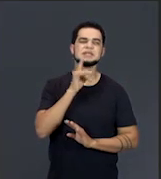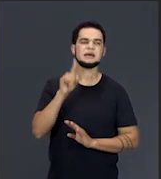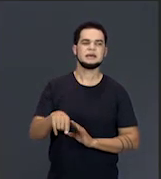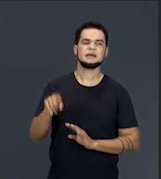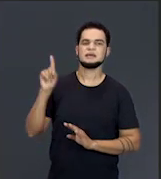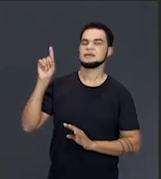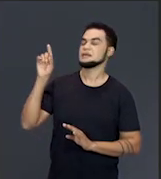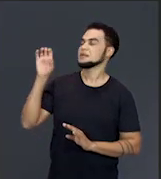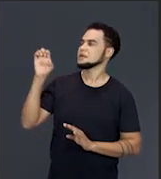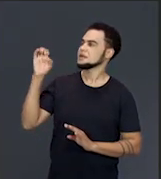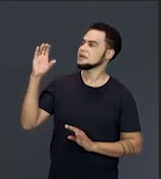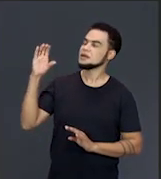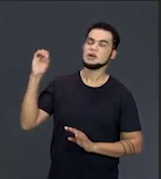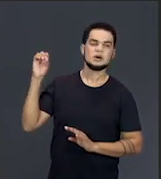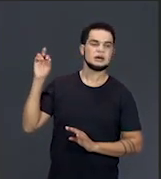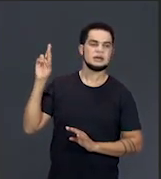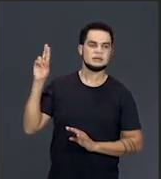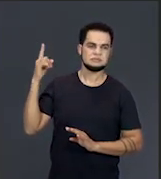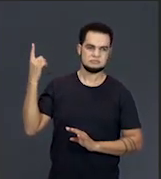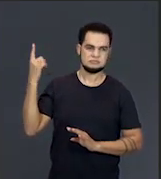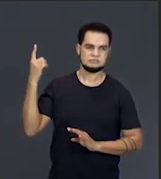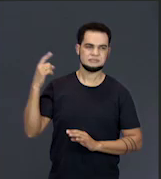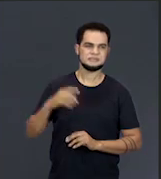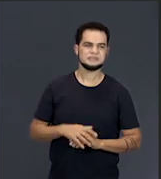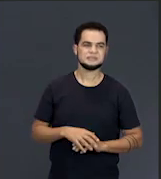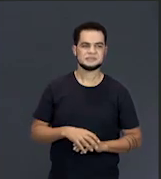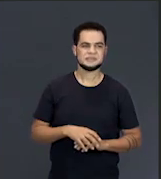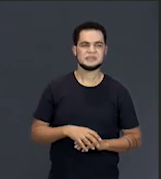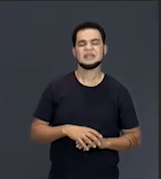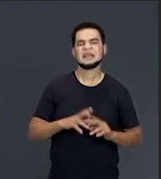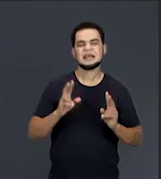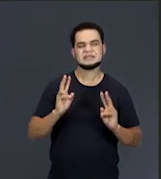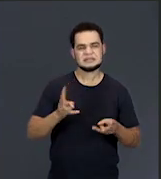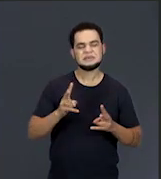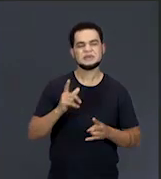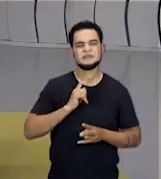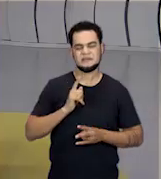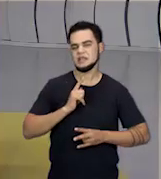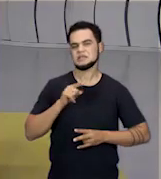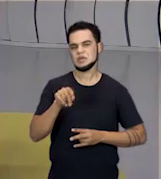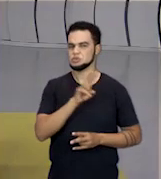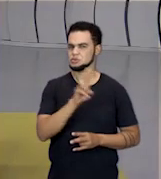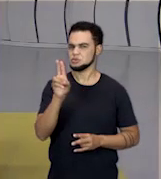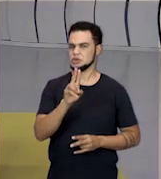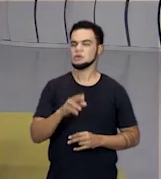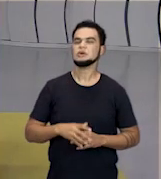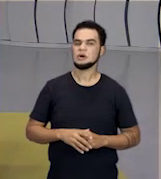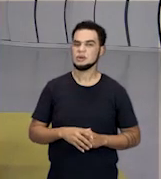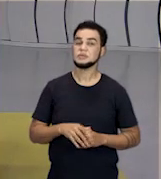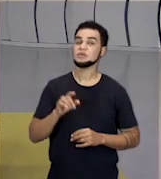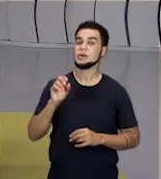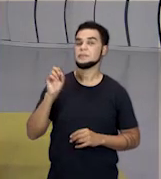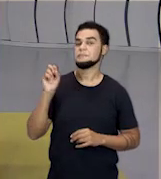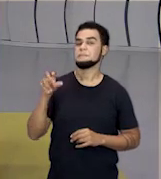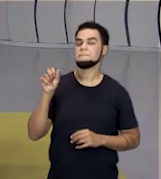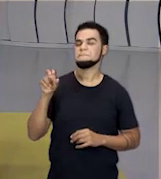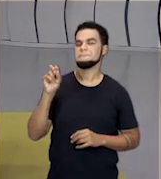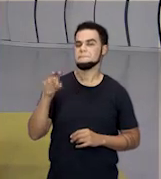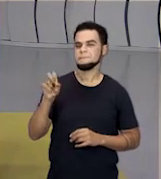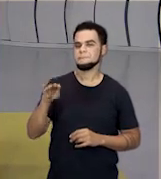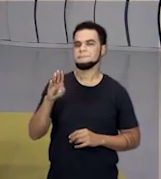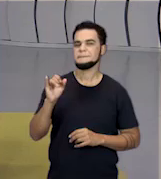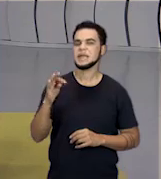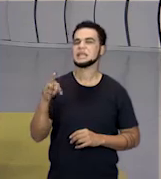daqui. Ela sempre vai ter o nome, essa enzima de restrição, ela sempre tem o nome de uma bactéria de origem que nós